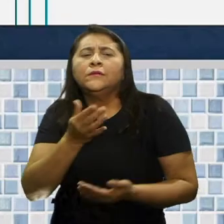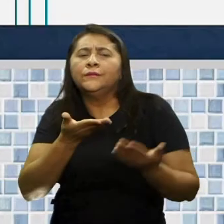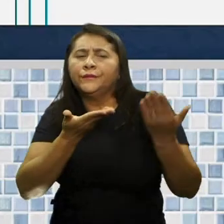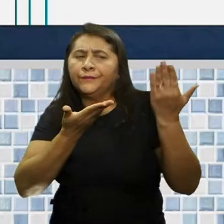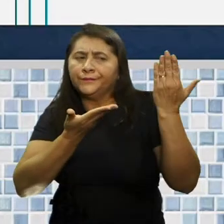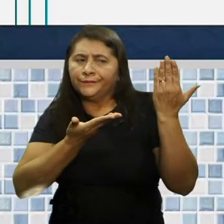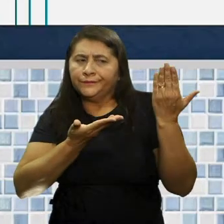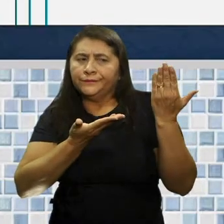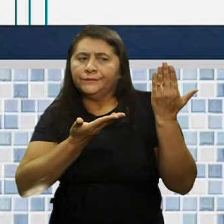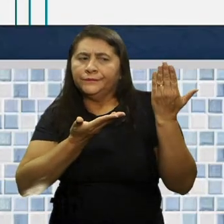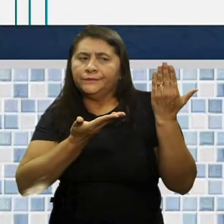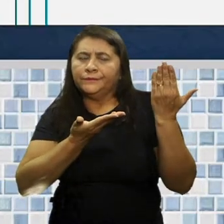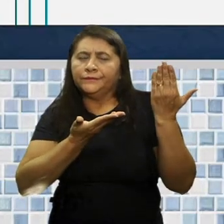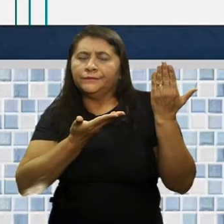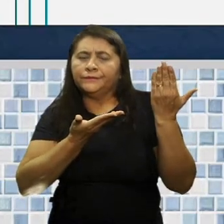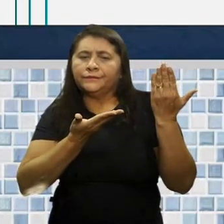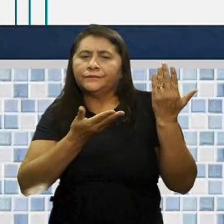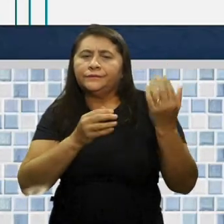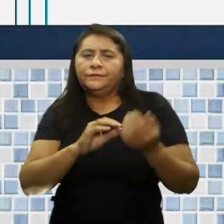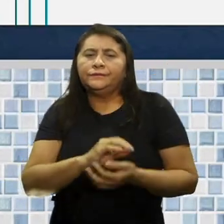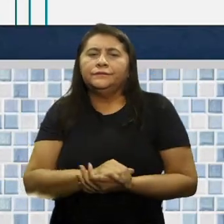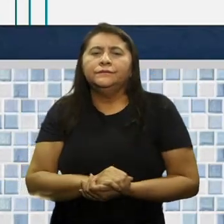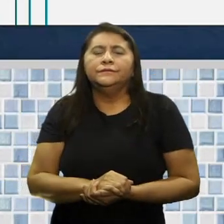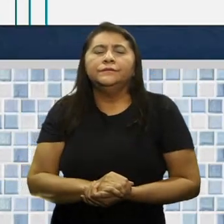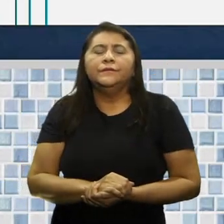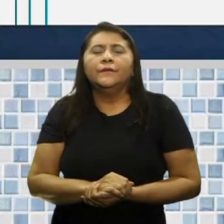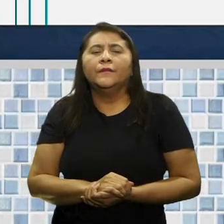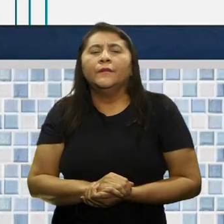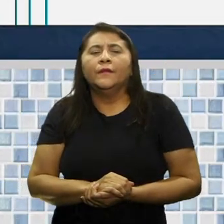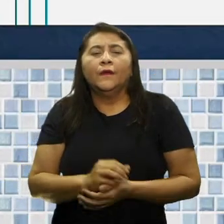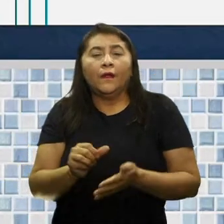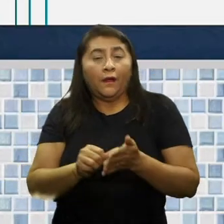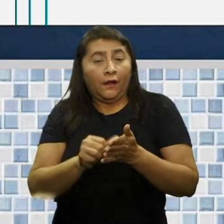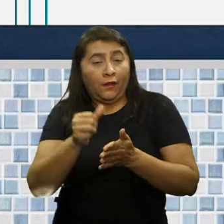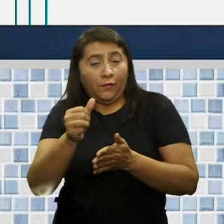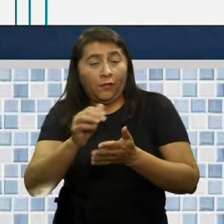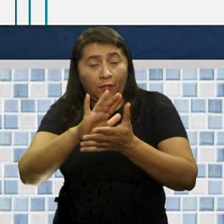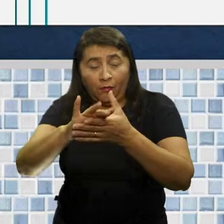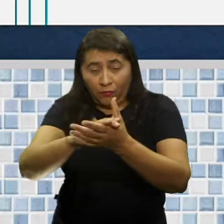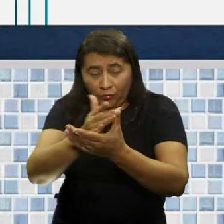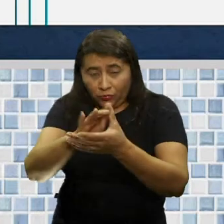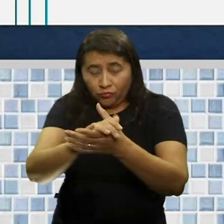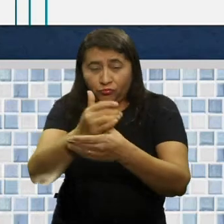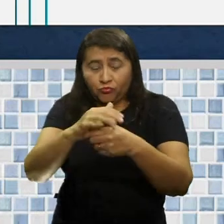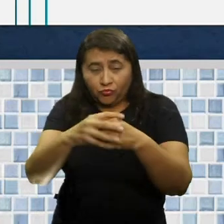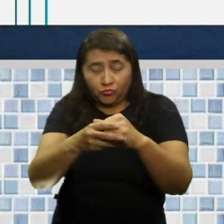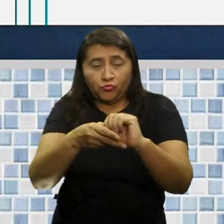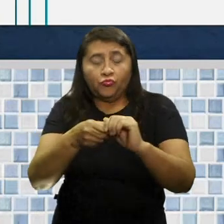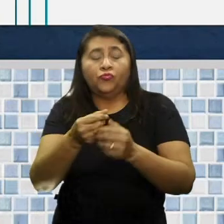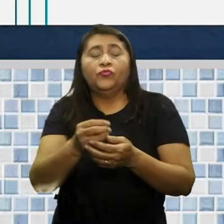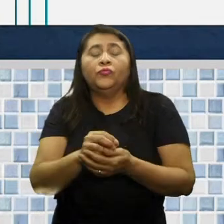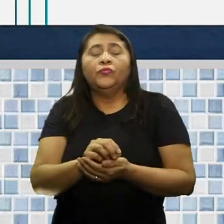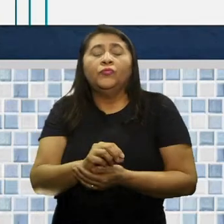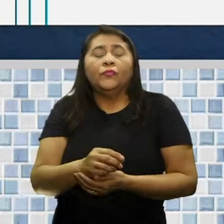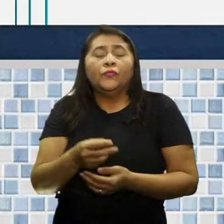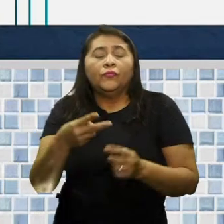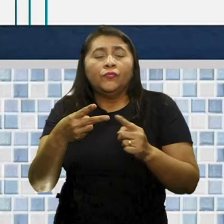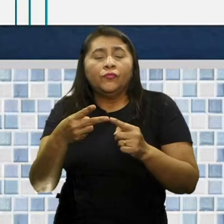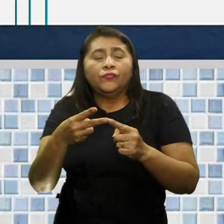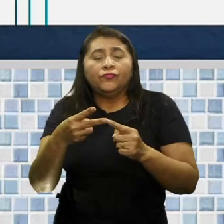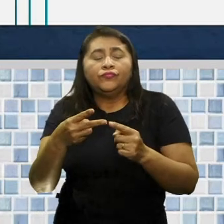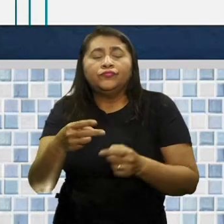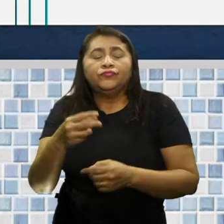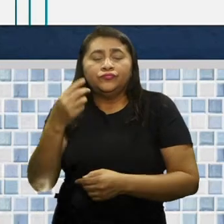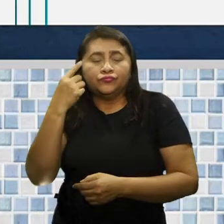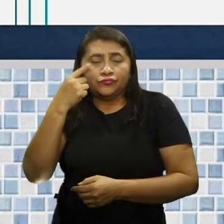hands. Don't touch your eyes. Tá dizendo o que nessas frases? A primeira, lave suas mãos. A segunda, não toque seus olhos.